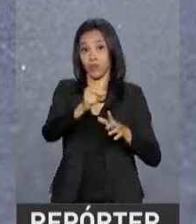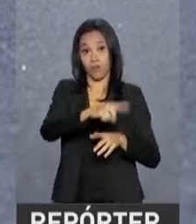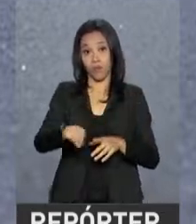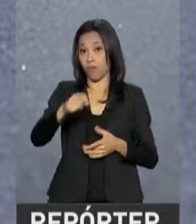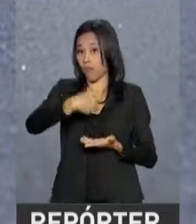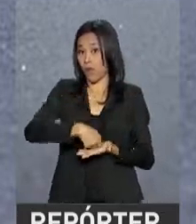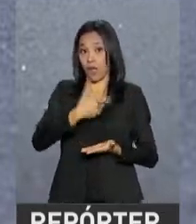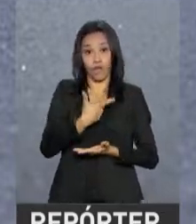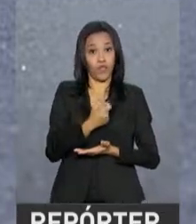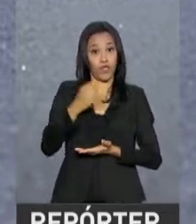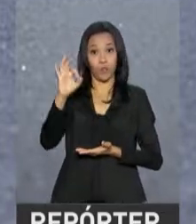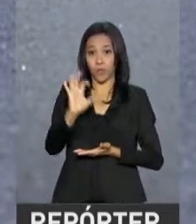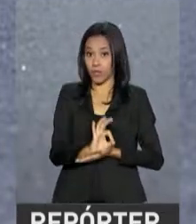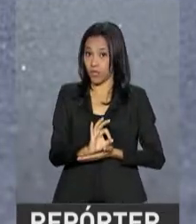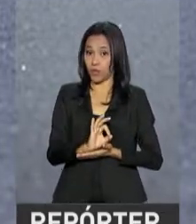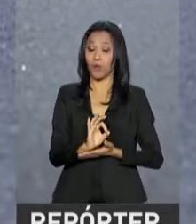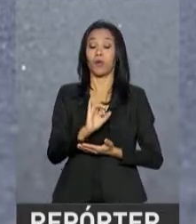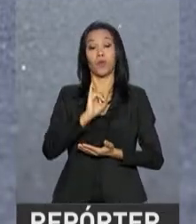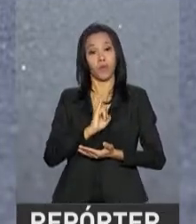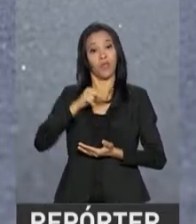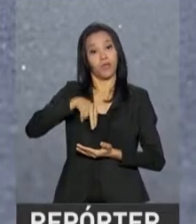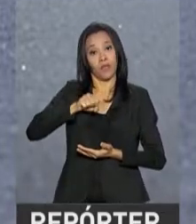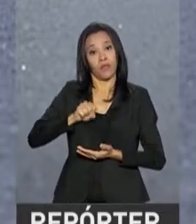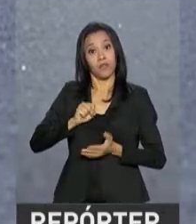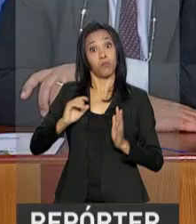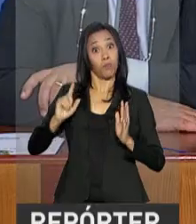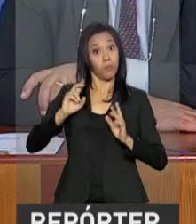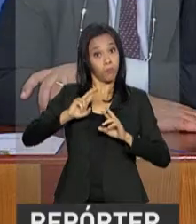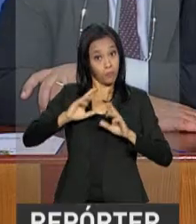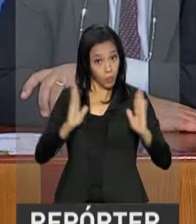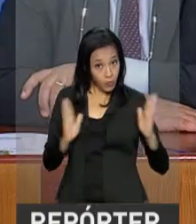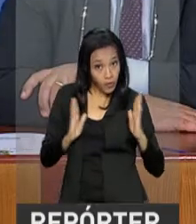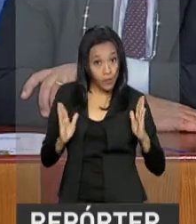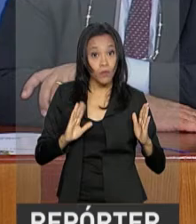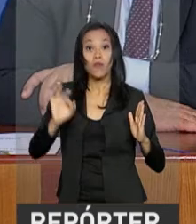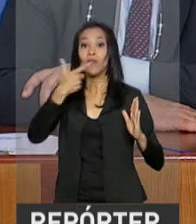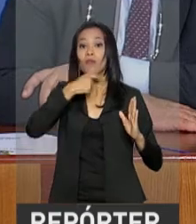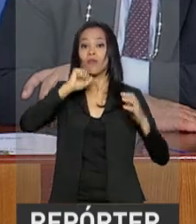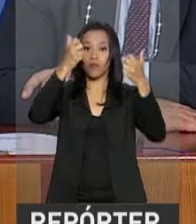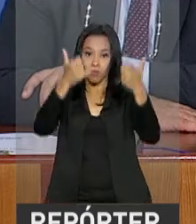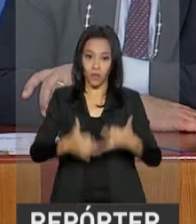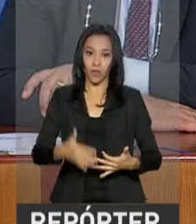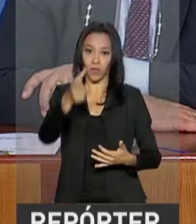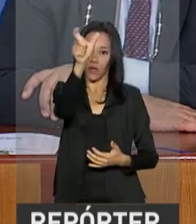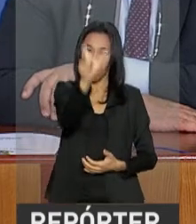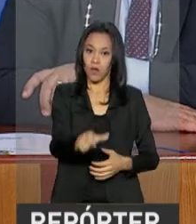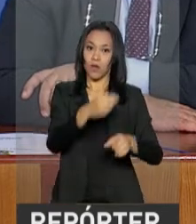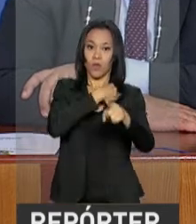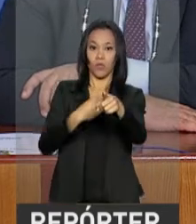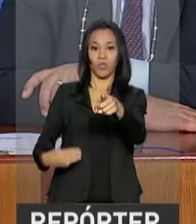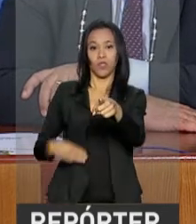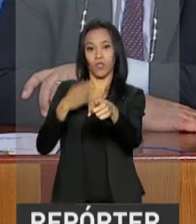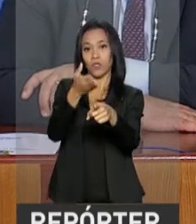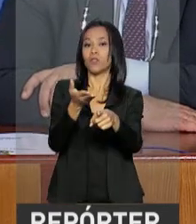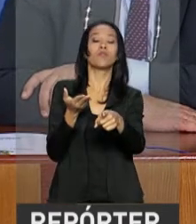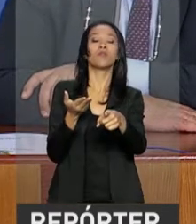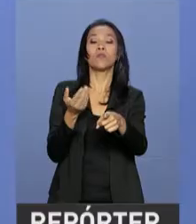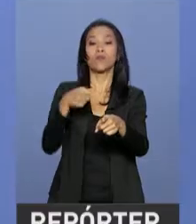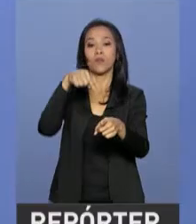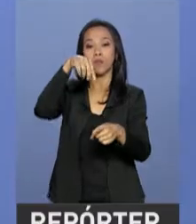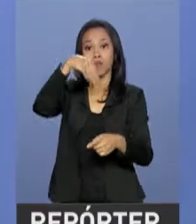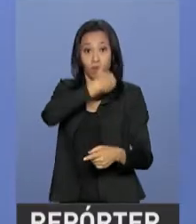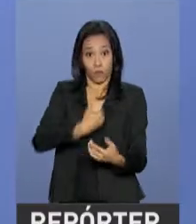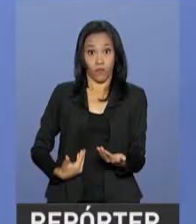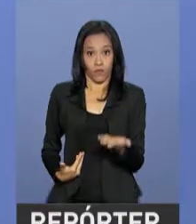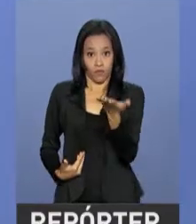20% do imposto para a previdência ainda por um período quem explicou foi o ministro chefe da secretaria de governo carlos marun